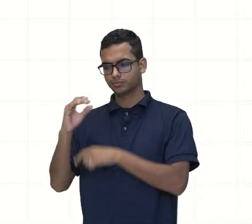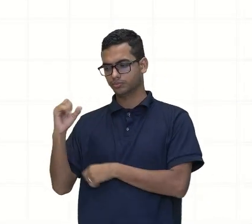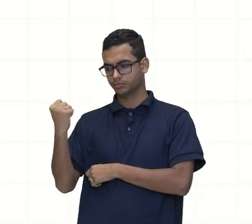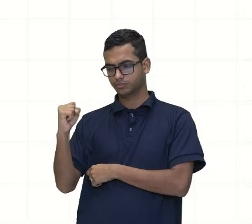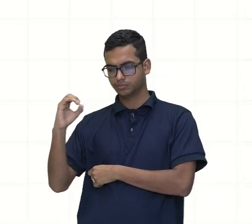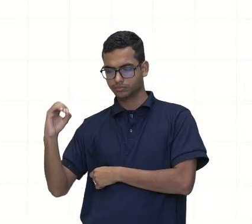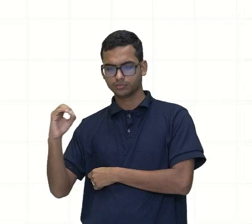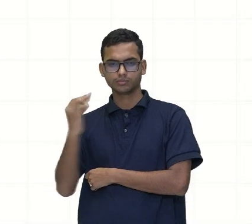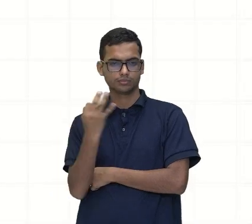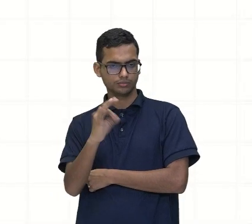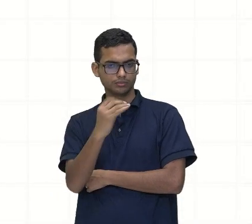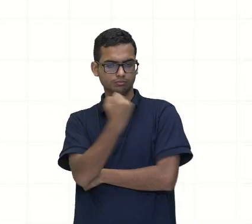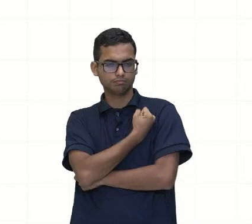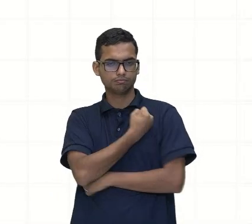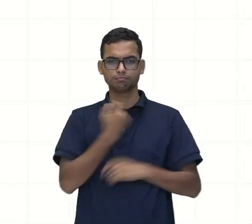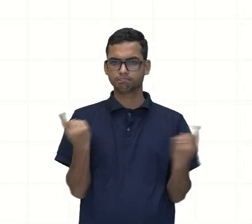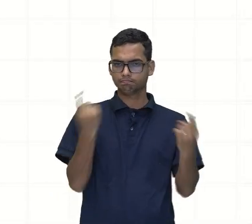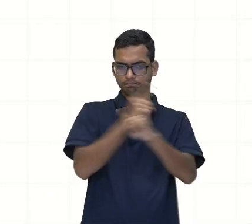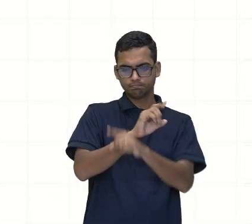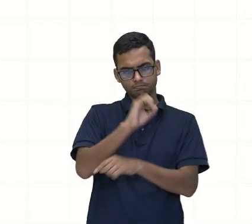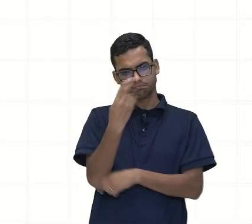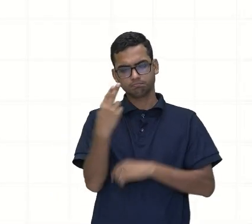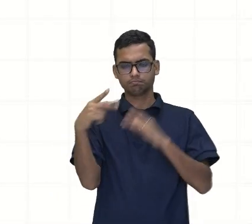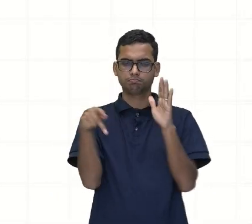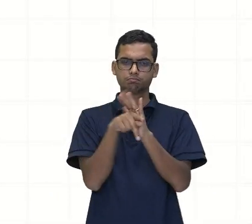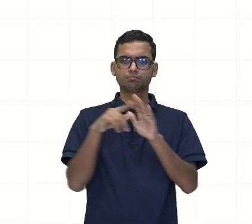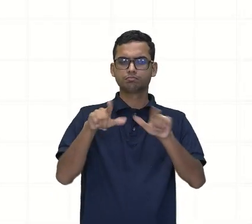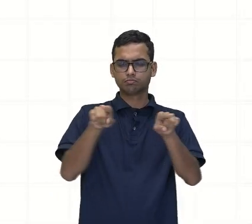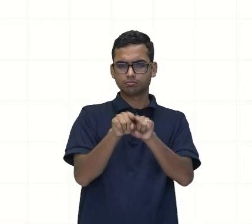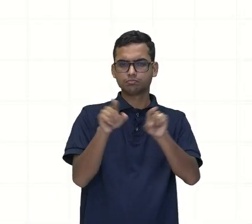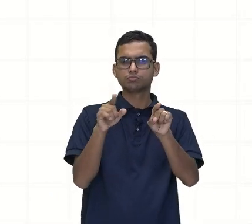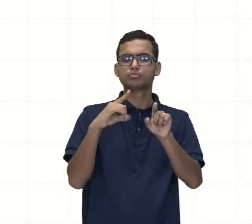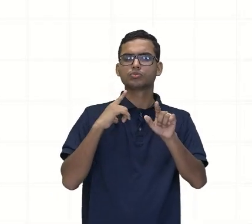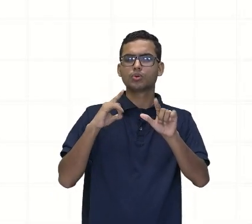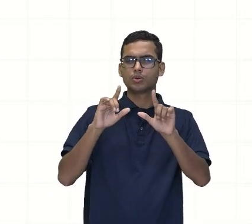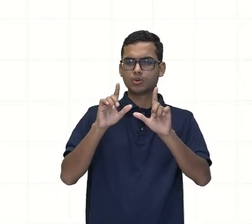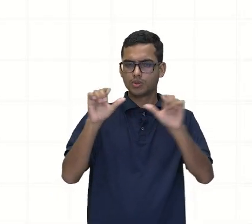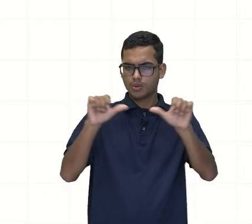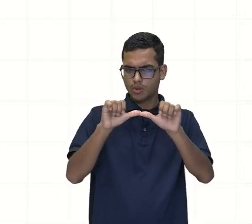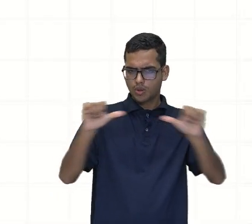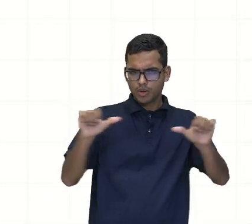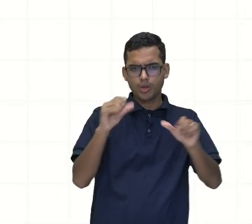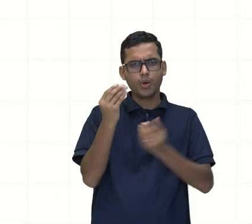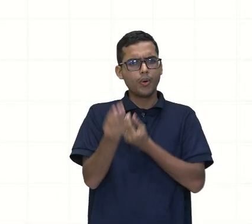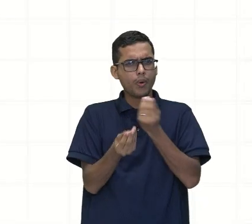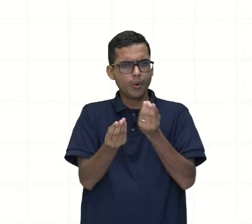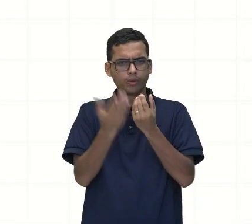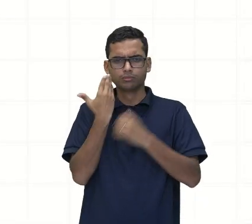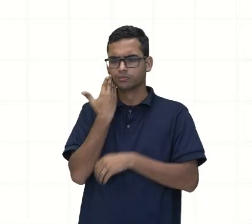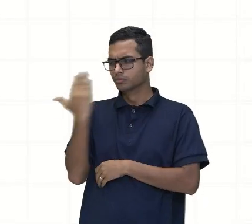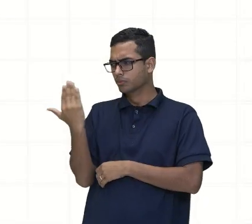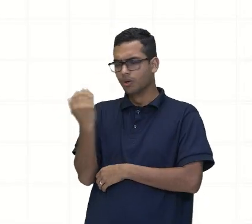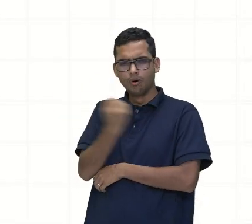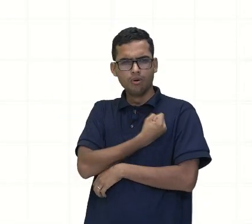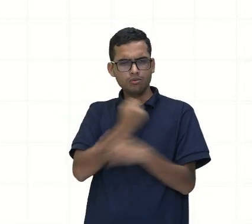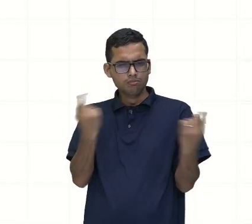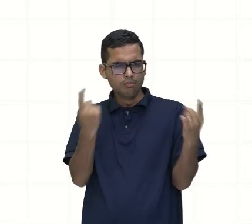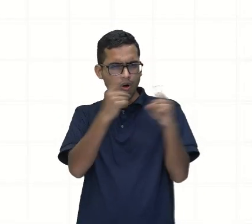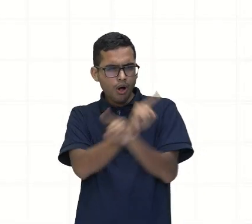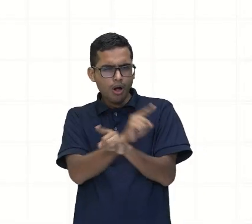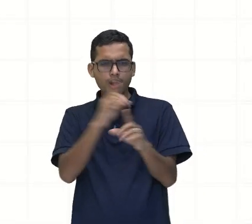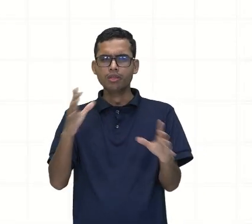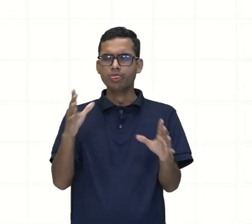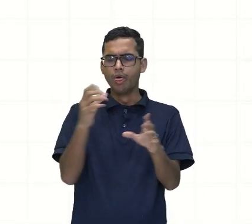ou simétricos. O oposto de um número inteiro é um número que, somado a ele, resulta